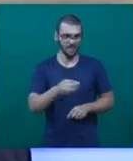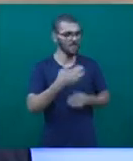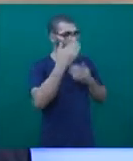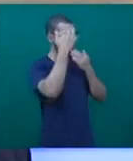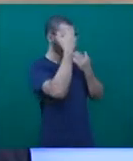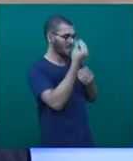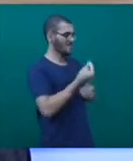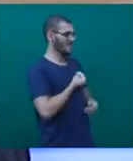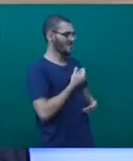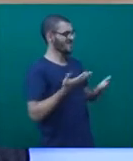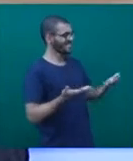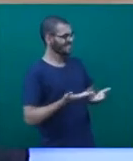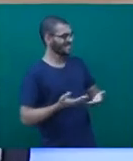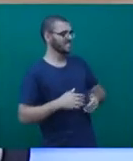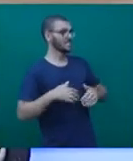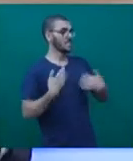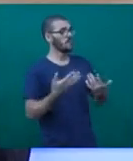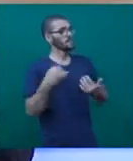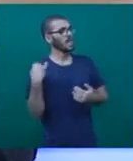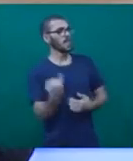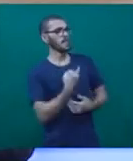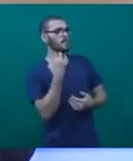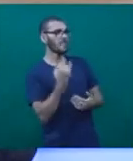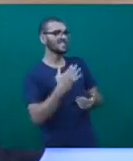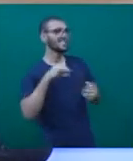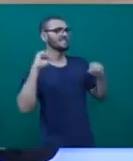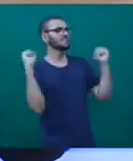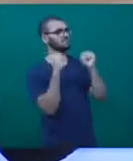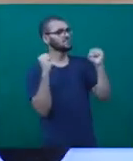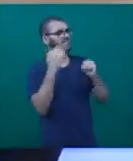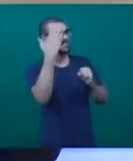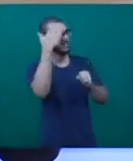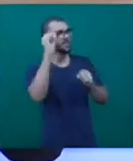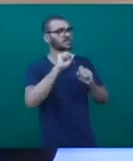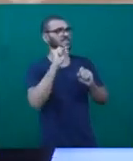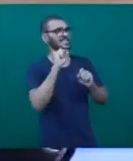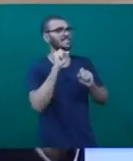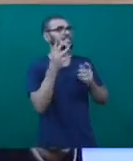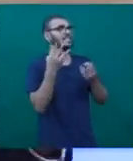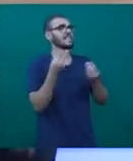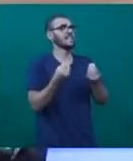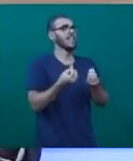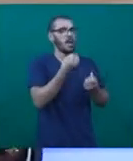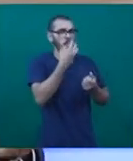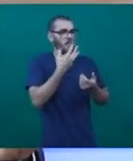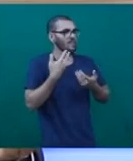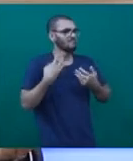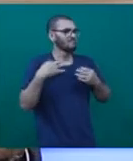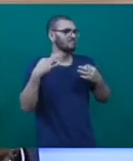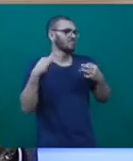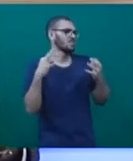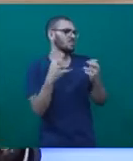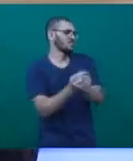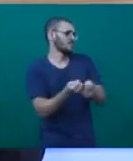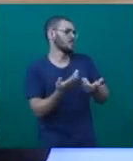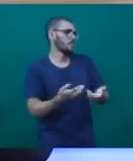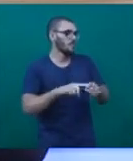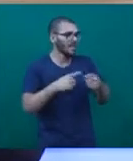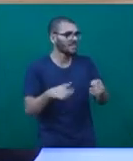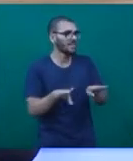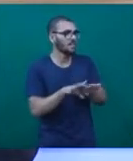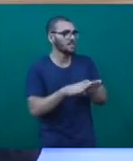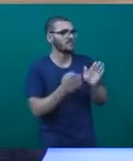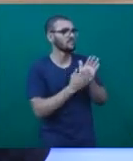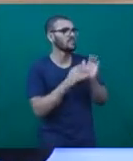pela presença aqui hoje. Obrigado. Quando a gente fala da importância da atividade física, a gente sabe que, inegavelmente, faz muito bem a todo mundo, mas também tem